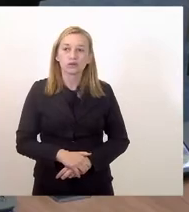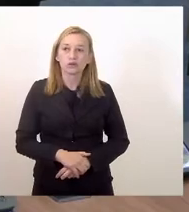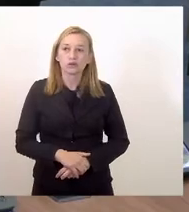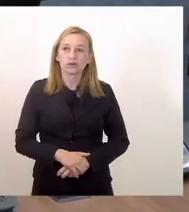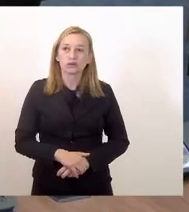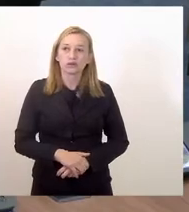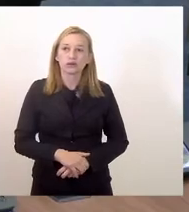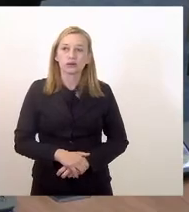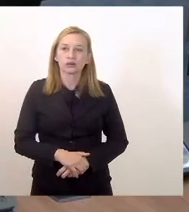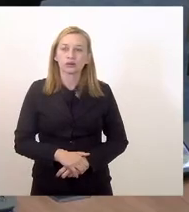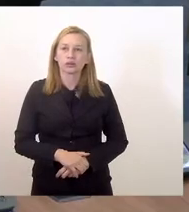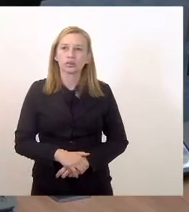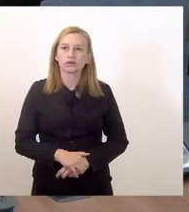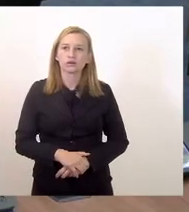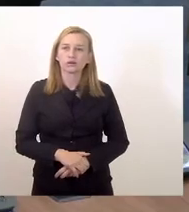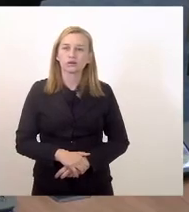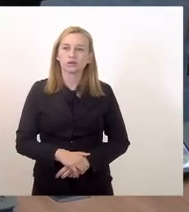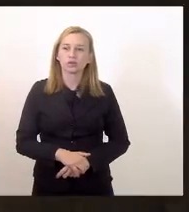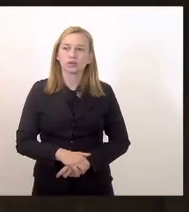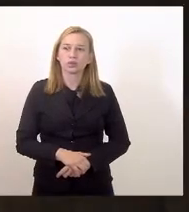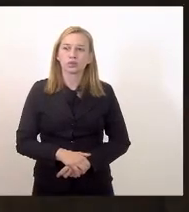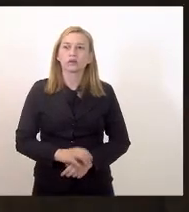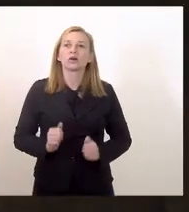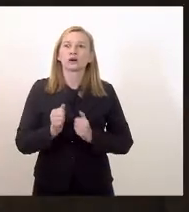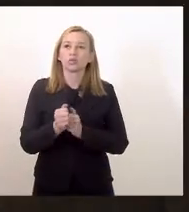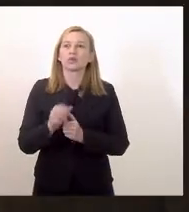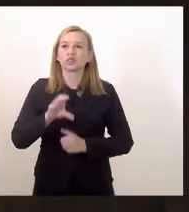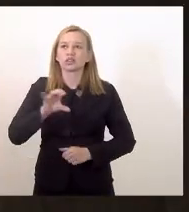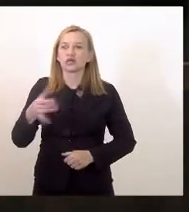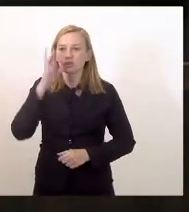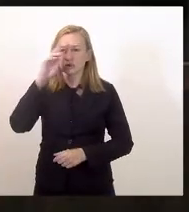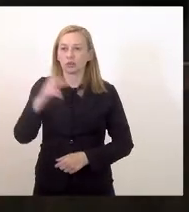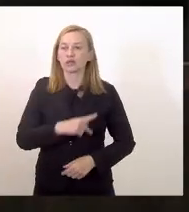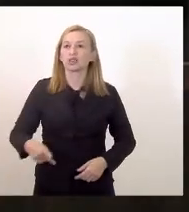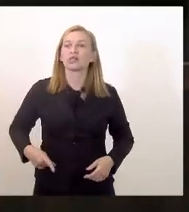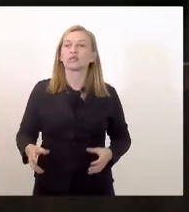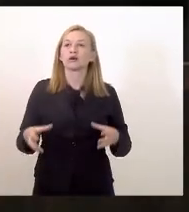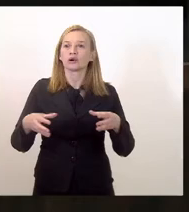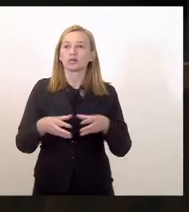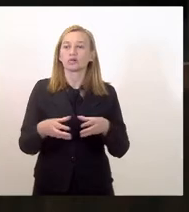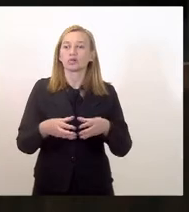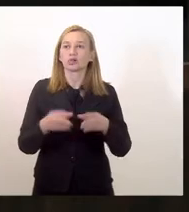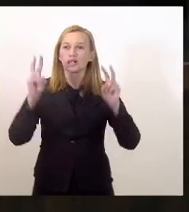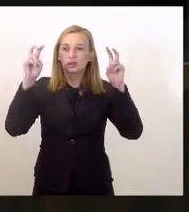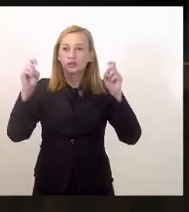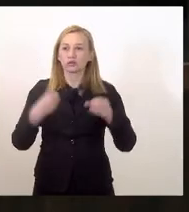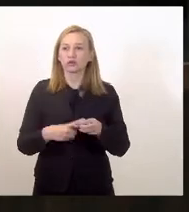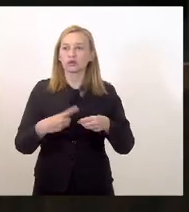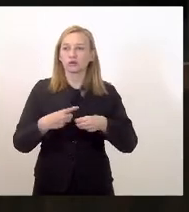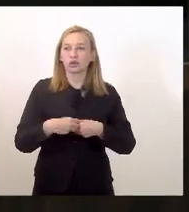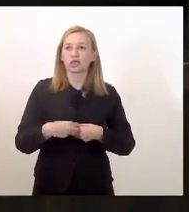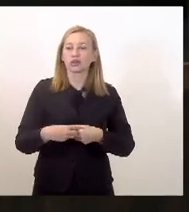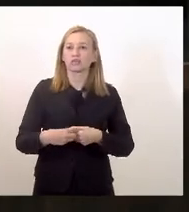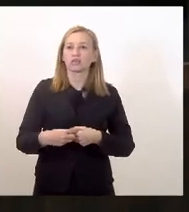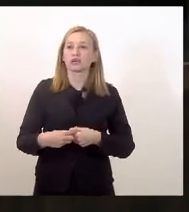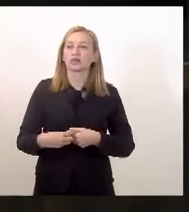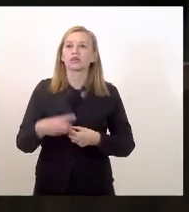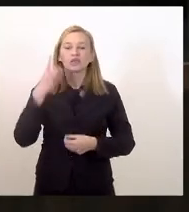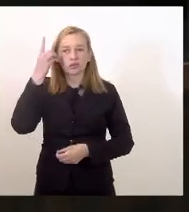Autorizativo, né, Márcio? Acompanha a CCJ, presidente. Na Comissão de Assuntos Municipais e Desenvolvimento Regional, deputado